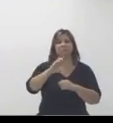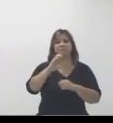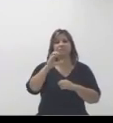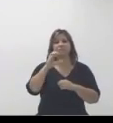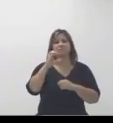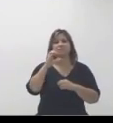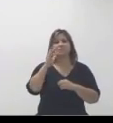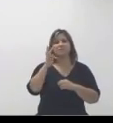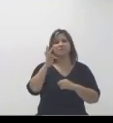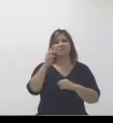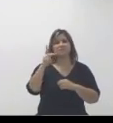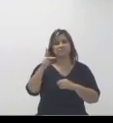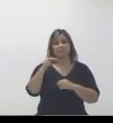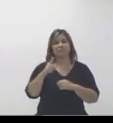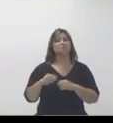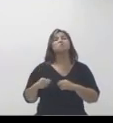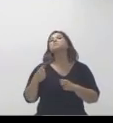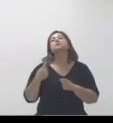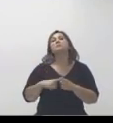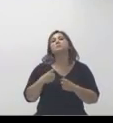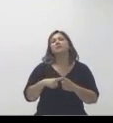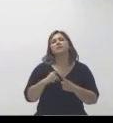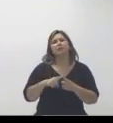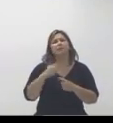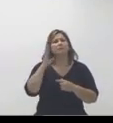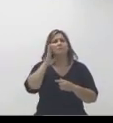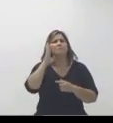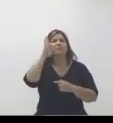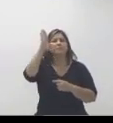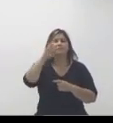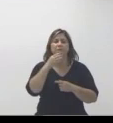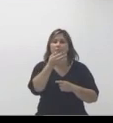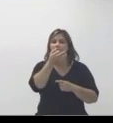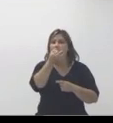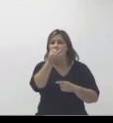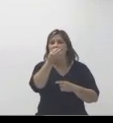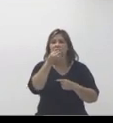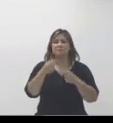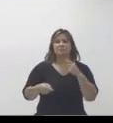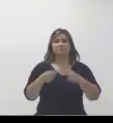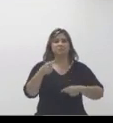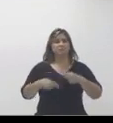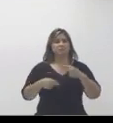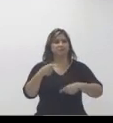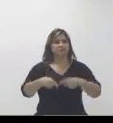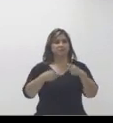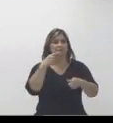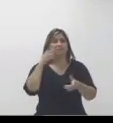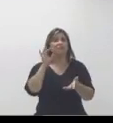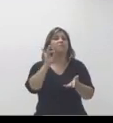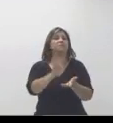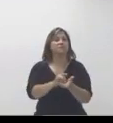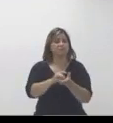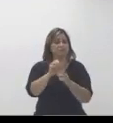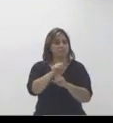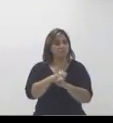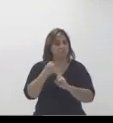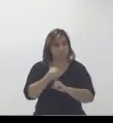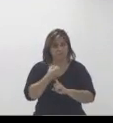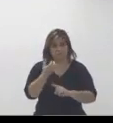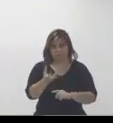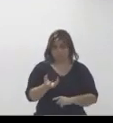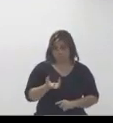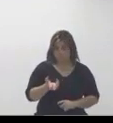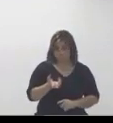acho que essa é uma das questões fundamentais para nós discutíamos de fato que sociedade queremos né